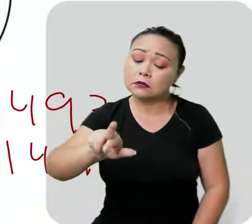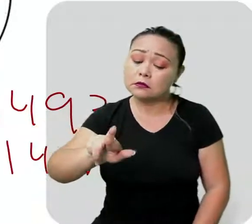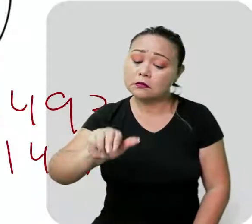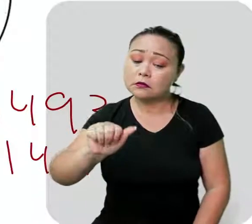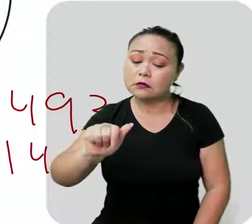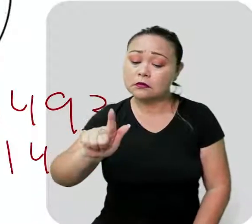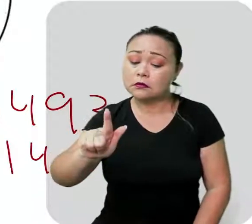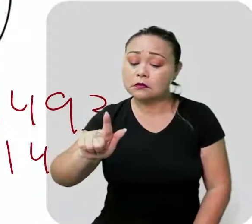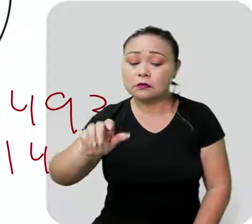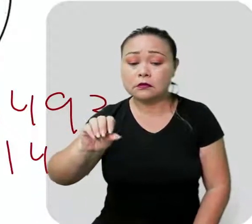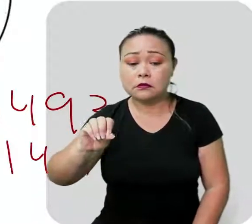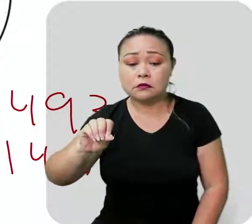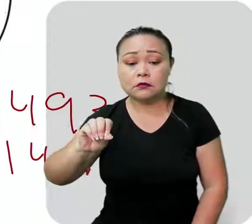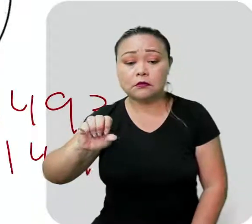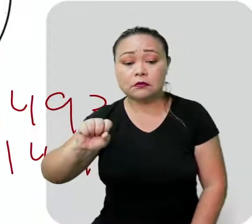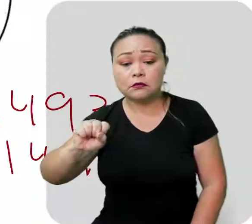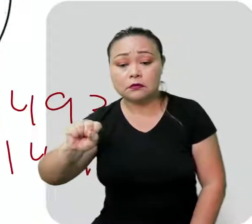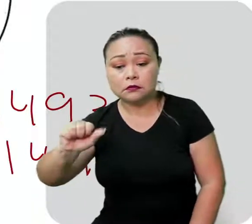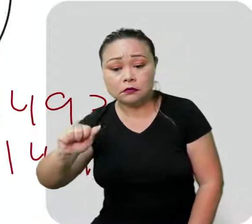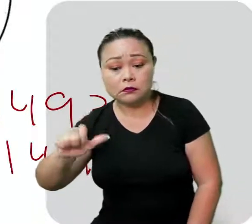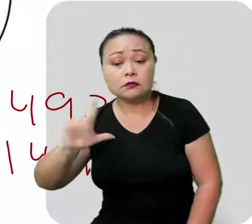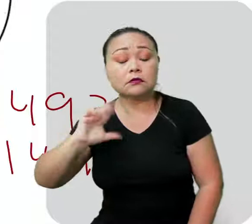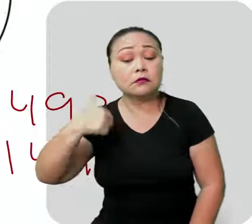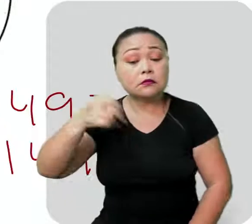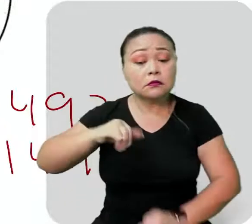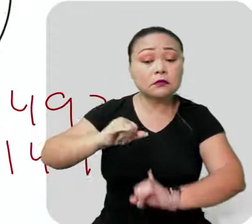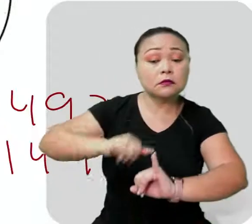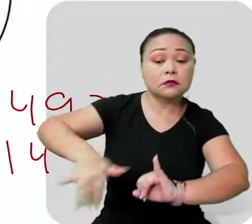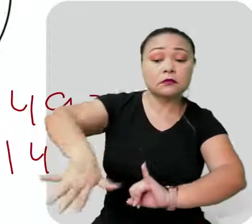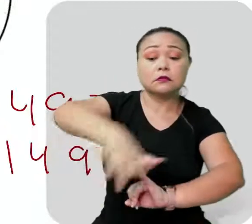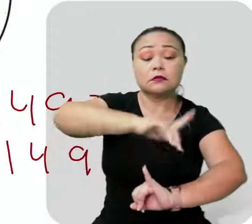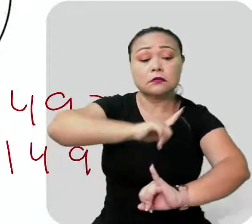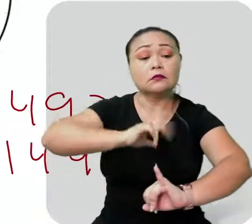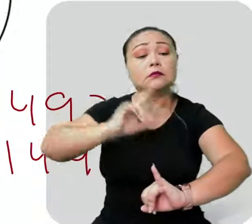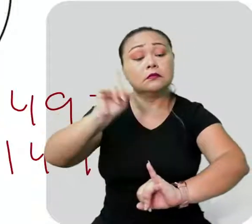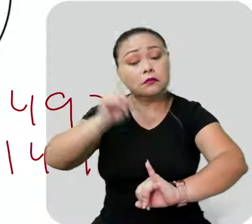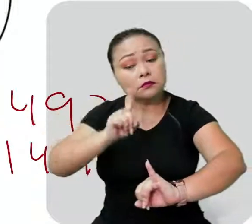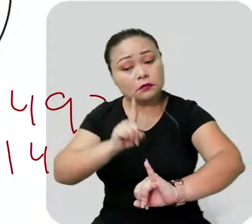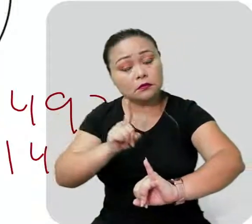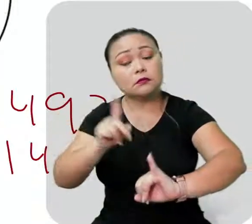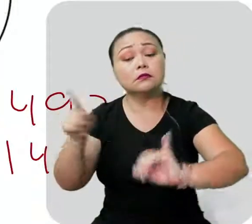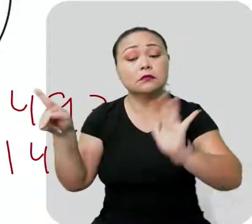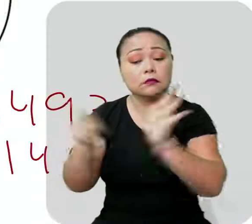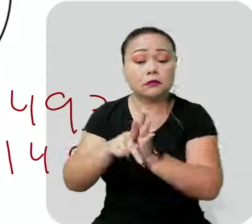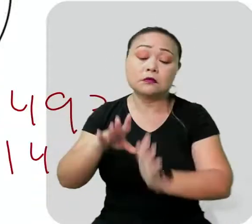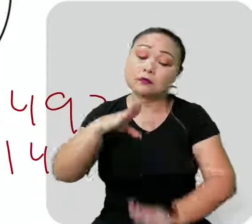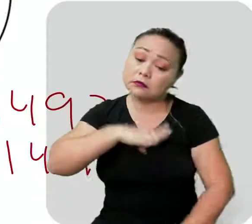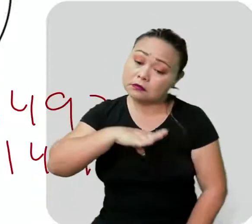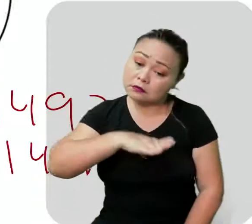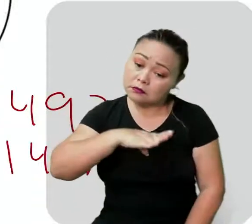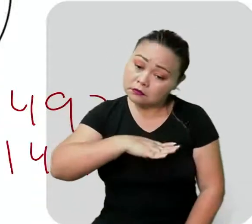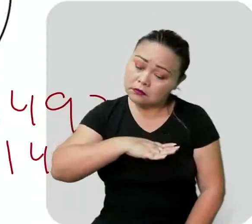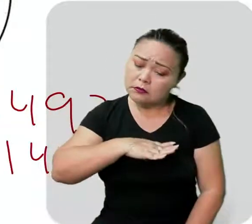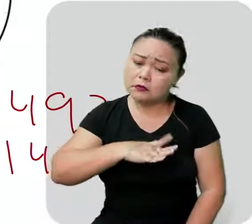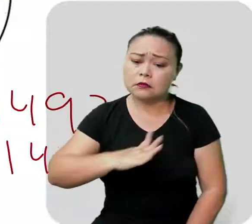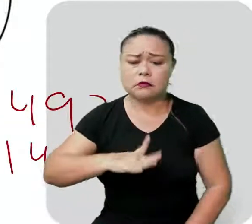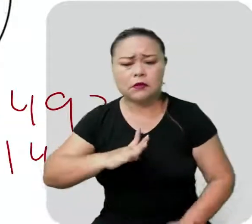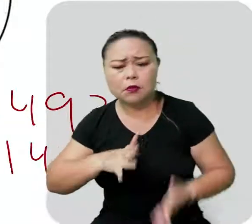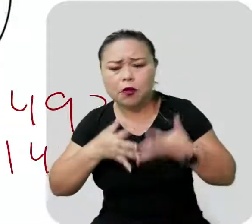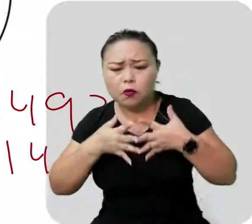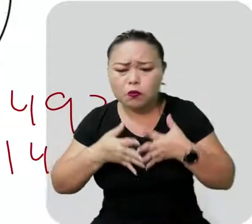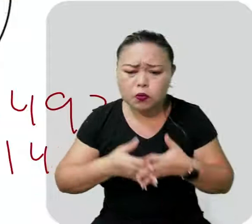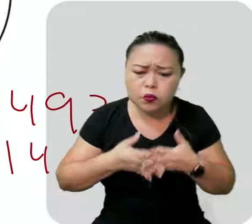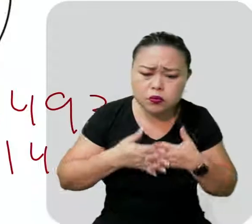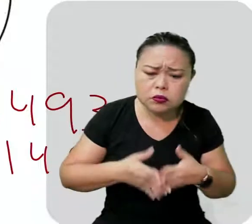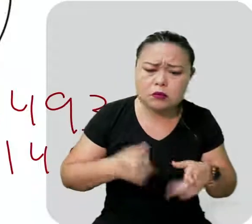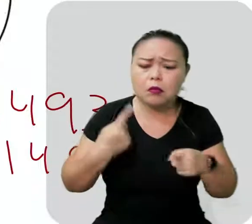aqui ó Tá bom essas Ilhas que também pertenceria aos portuguesas Então vai dar uma